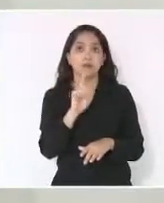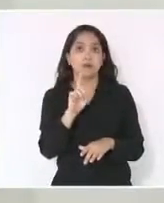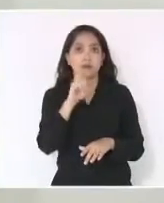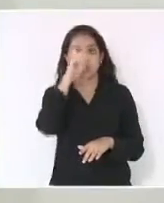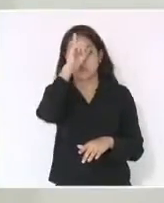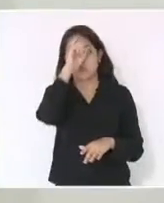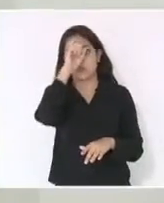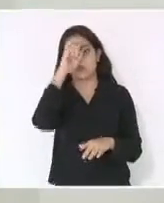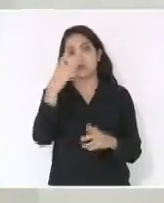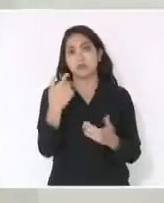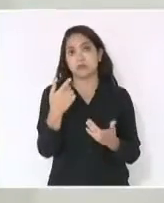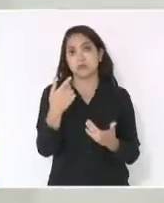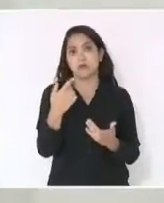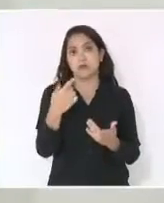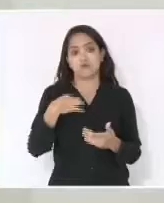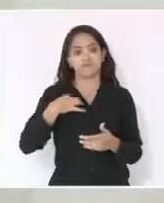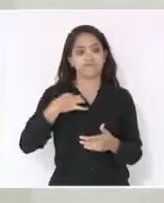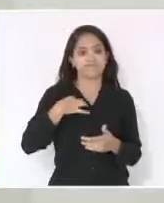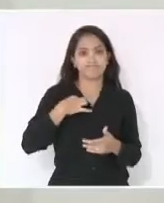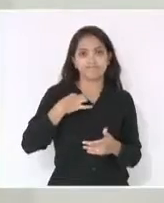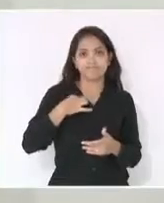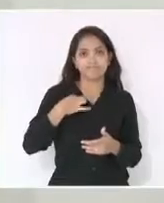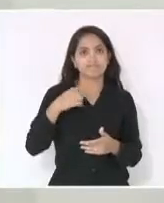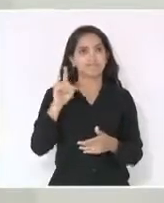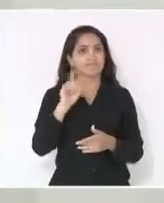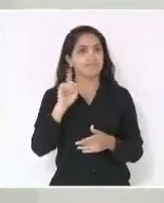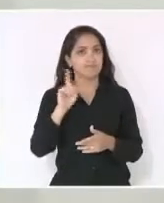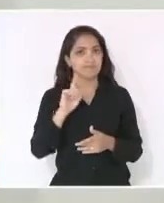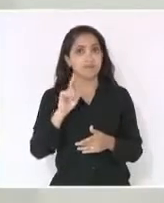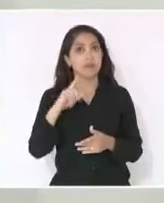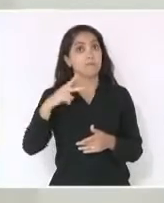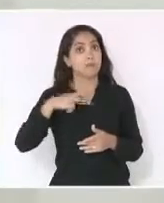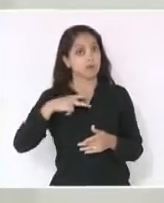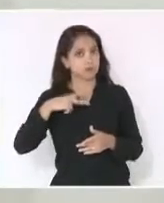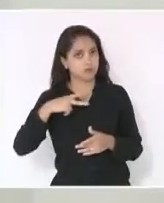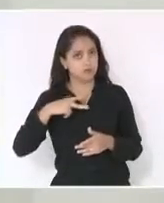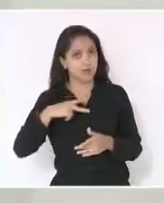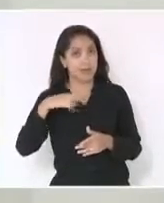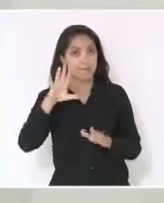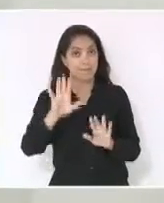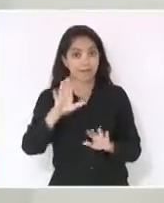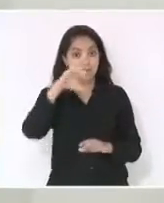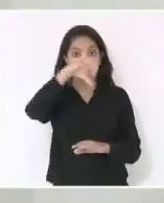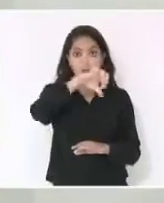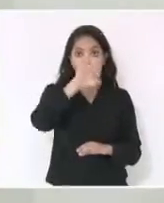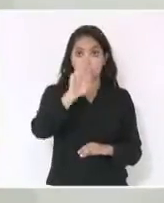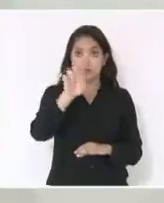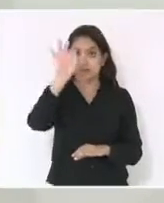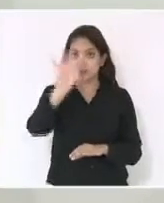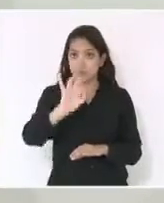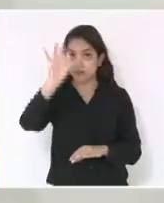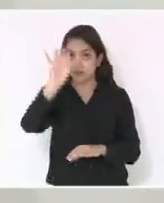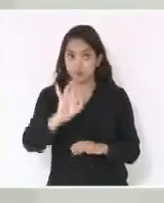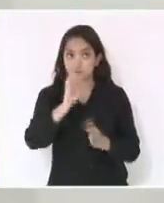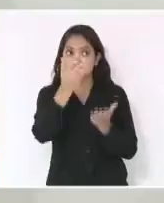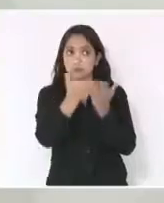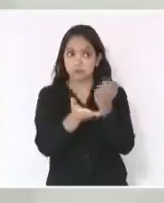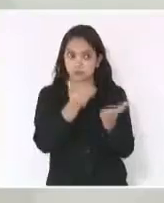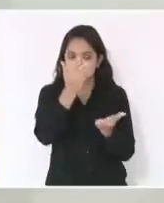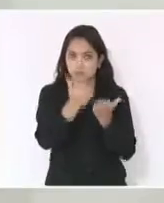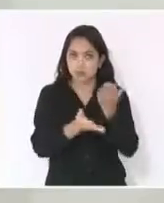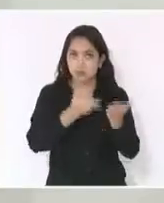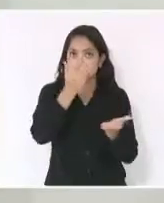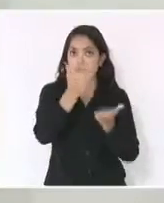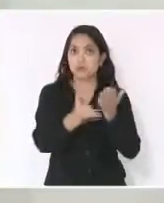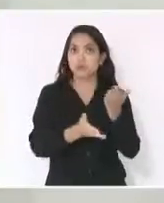filantrópico é um hospital particular mas 95% do atendimento desse hospital